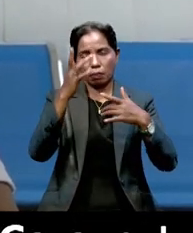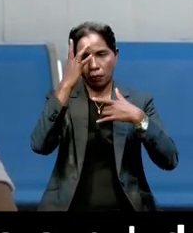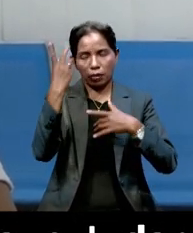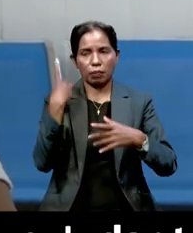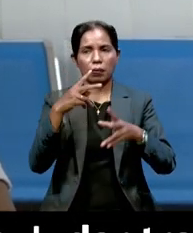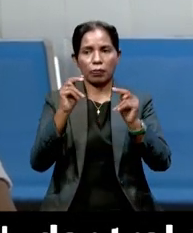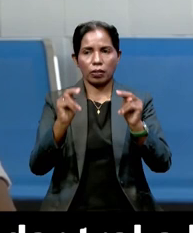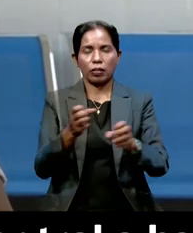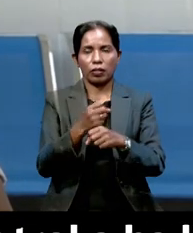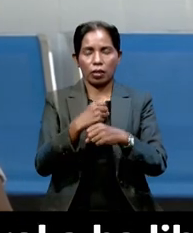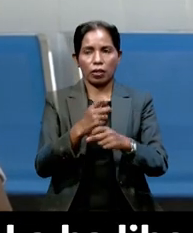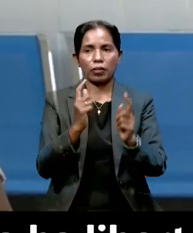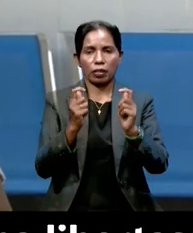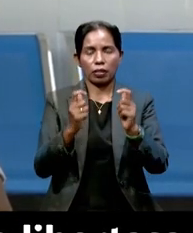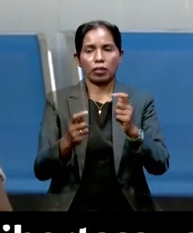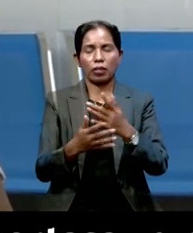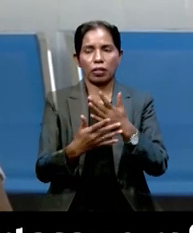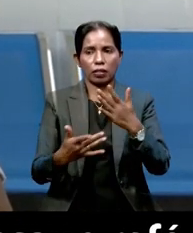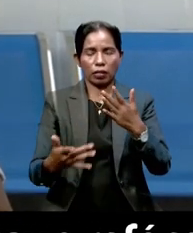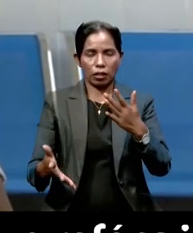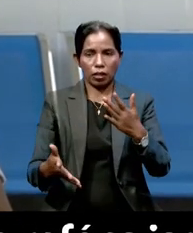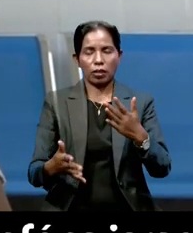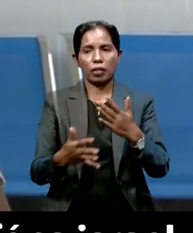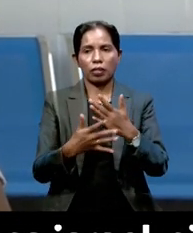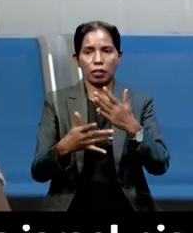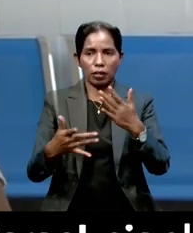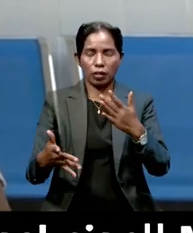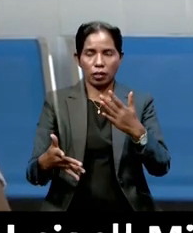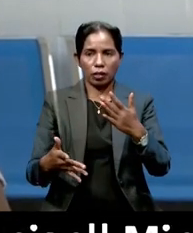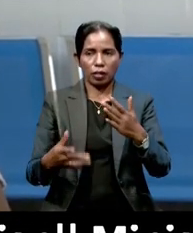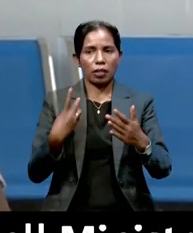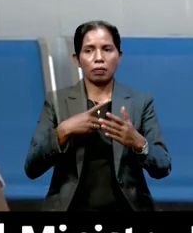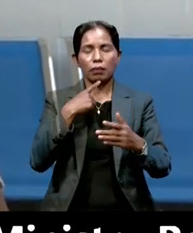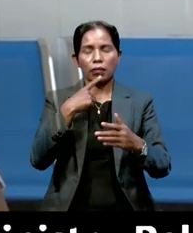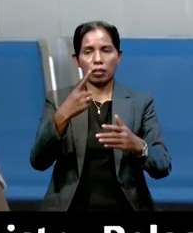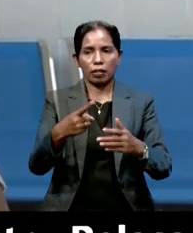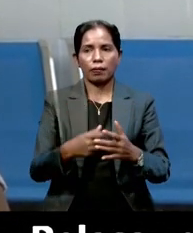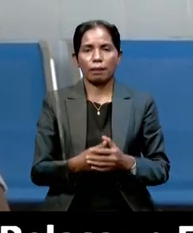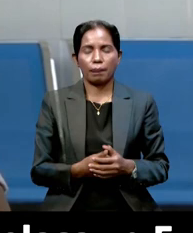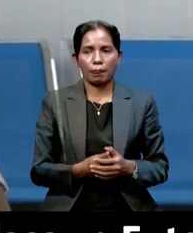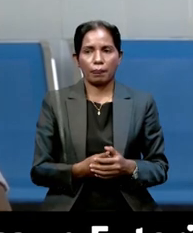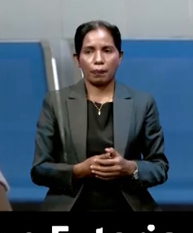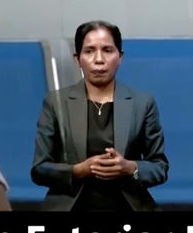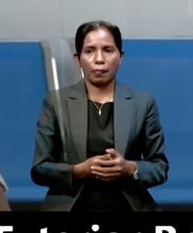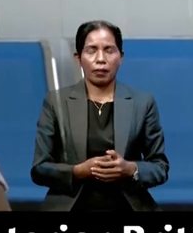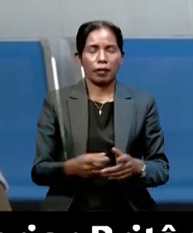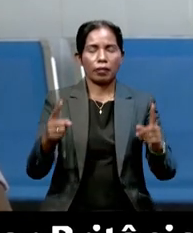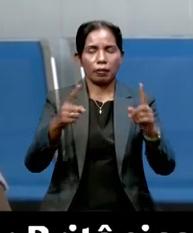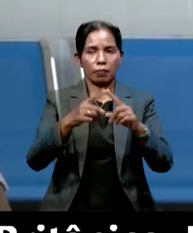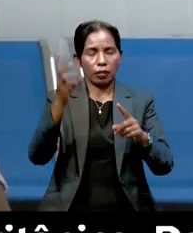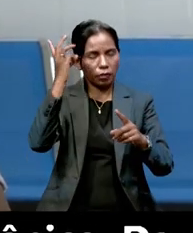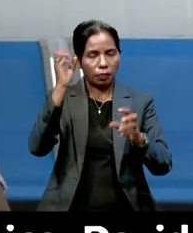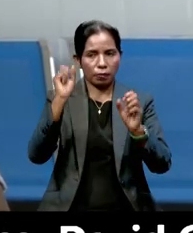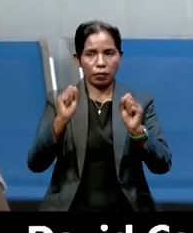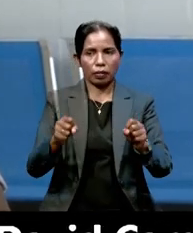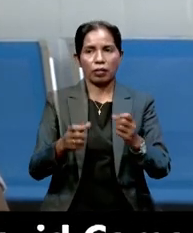precisa halo teste ran ruma e na nem mas se cari a mim dizem halo desconfia na baixa precisa de